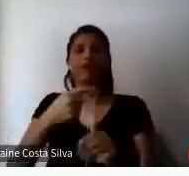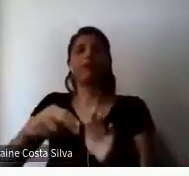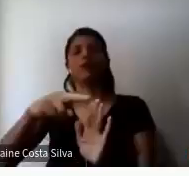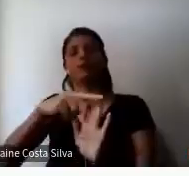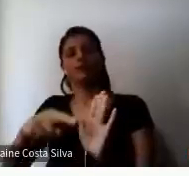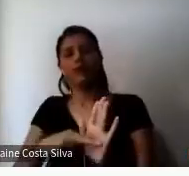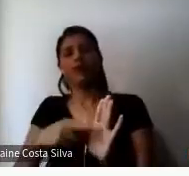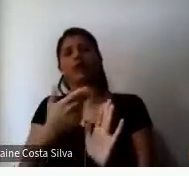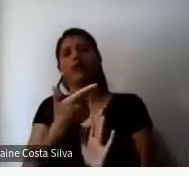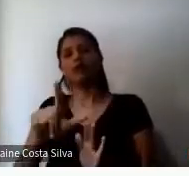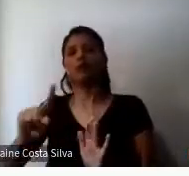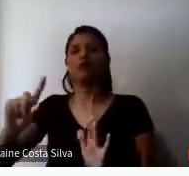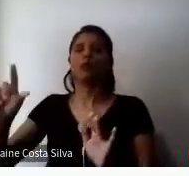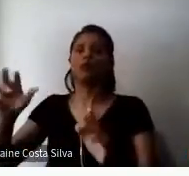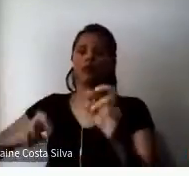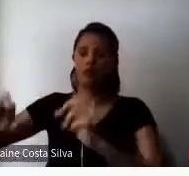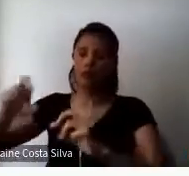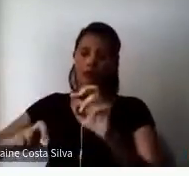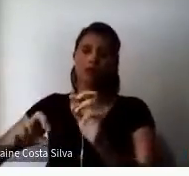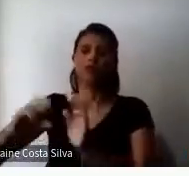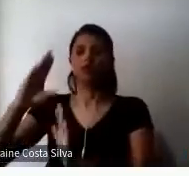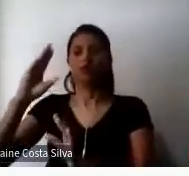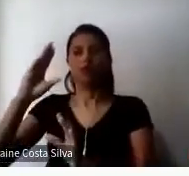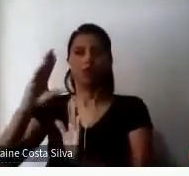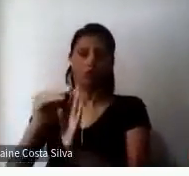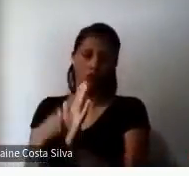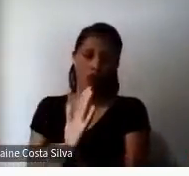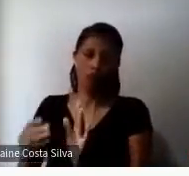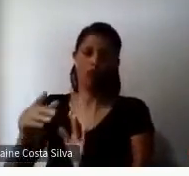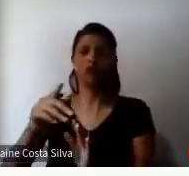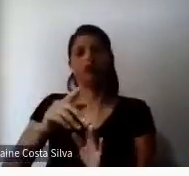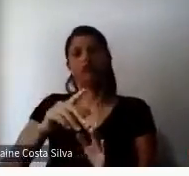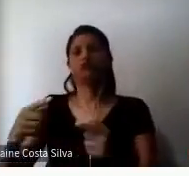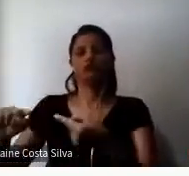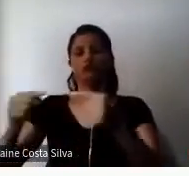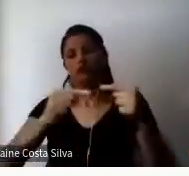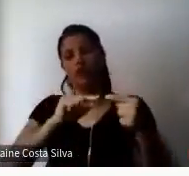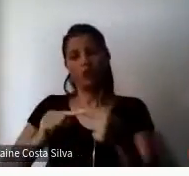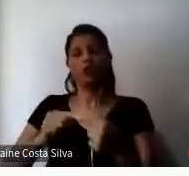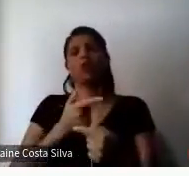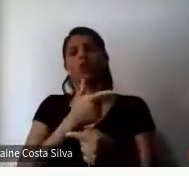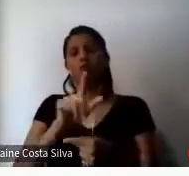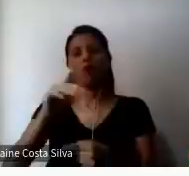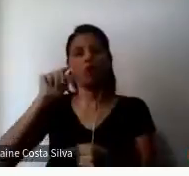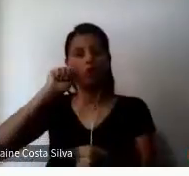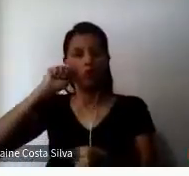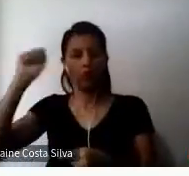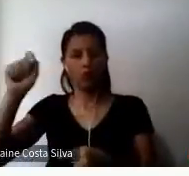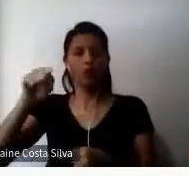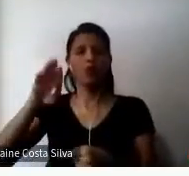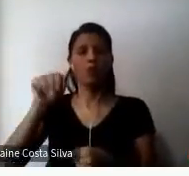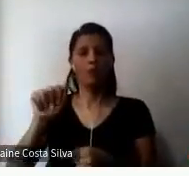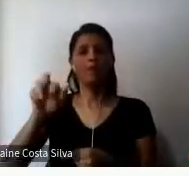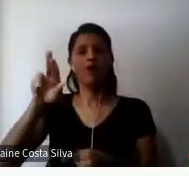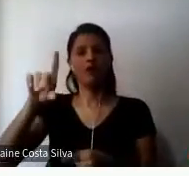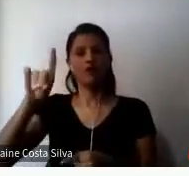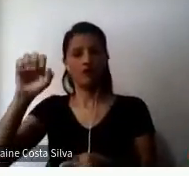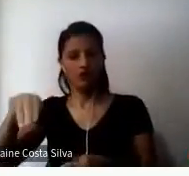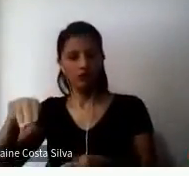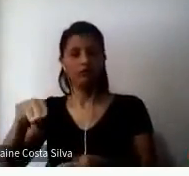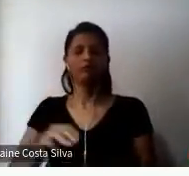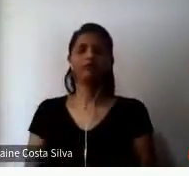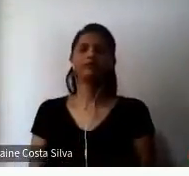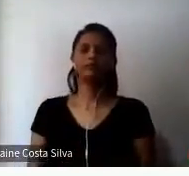depois à análise de conteúdo, de acordo com moldes propostos por Bardin. Bom, próximo, por favor. Então,